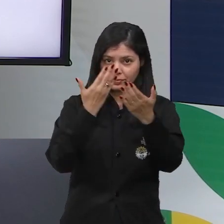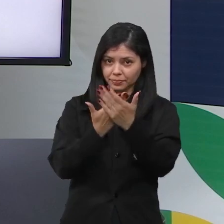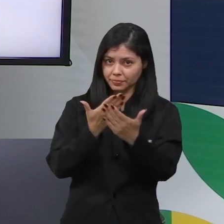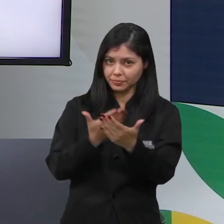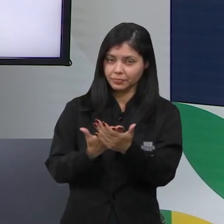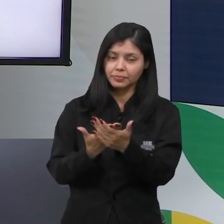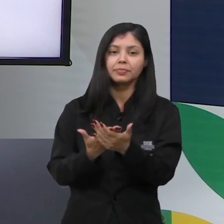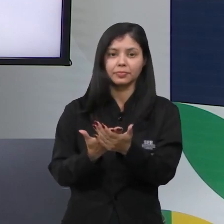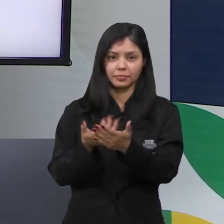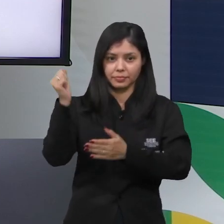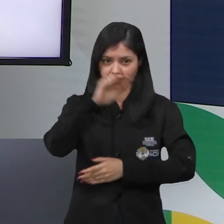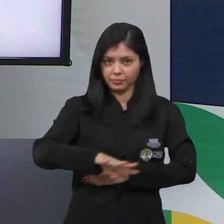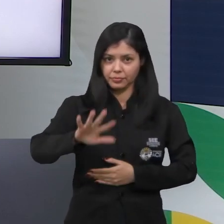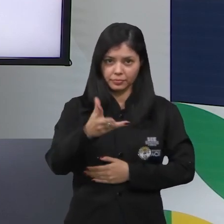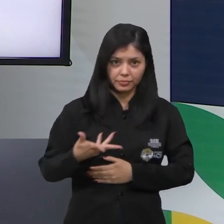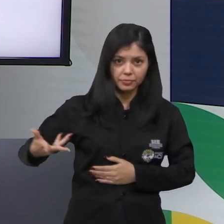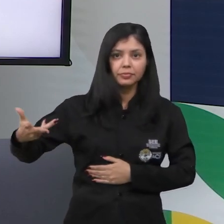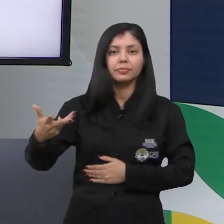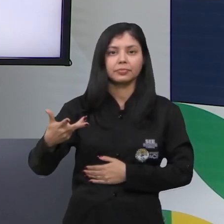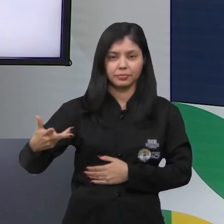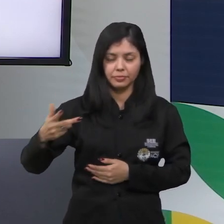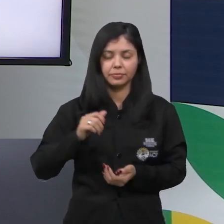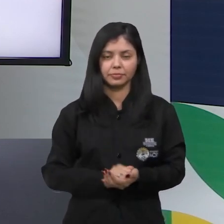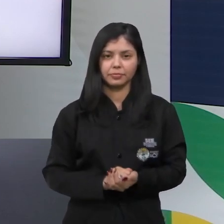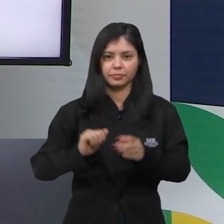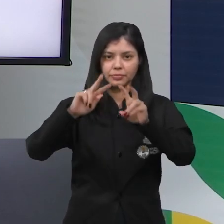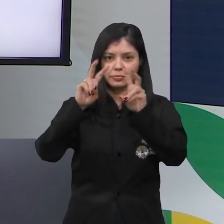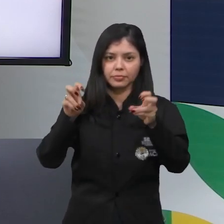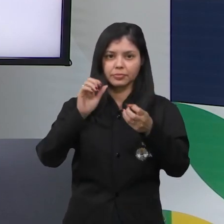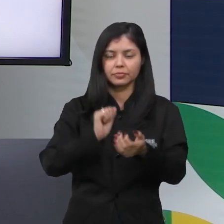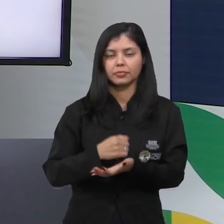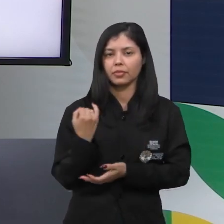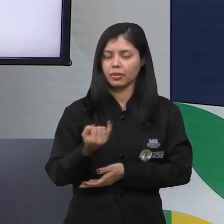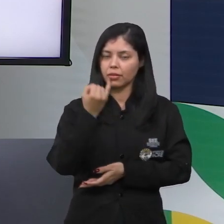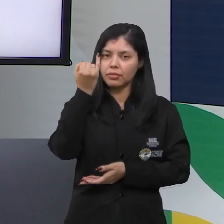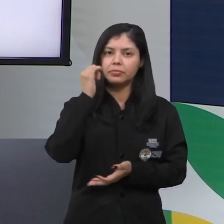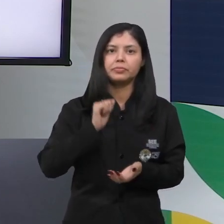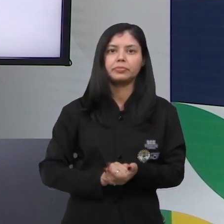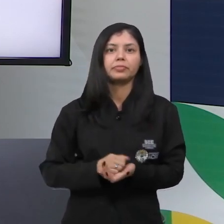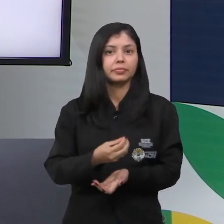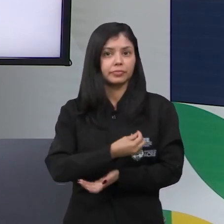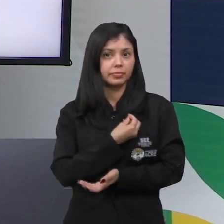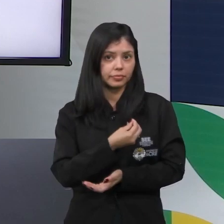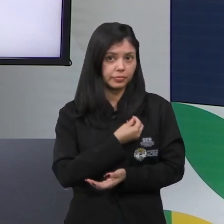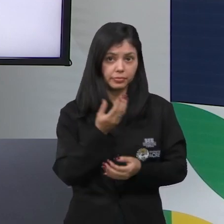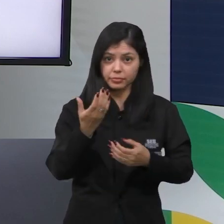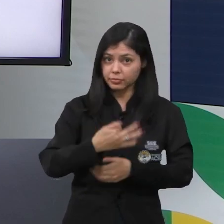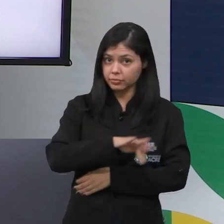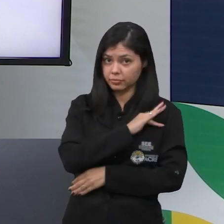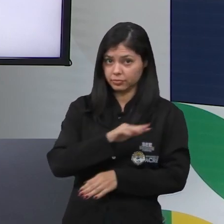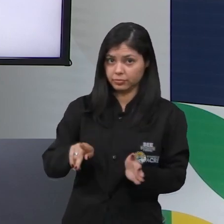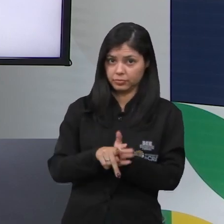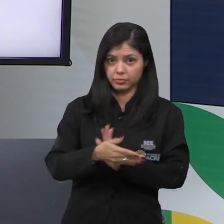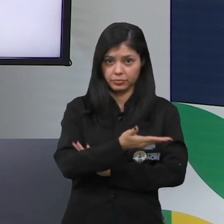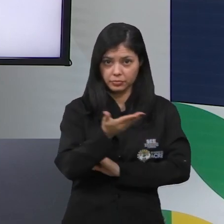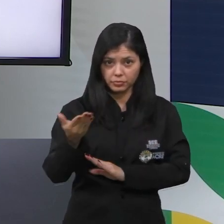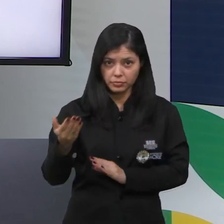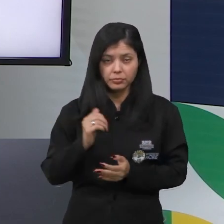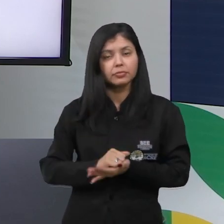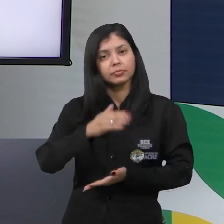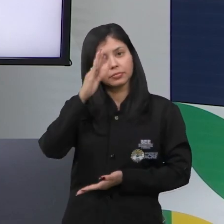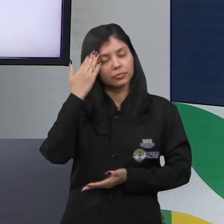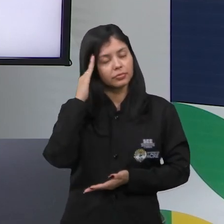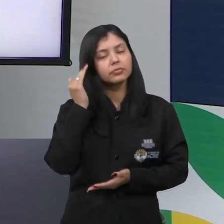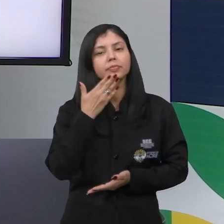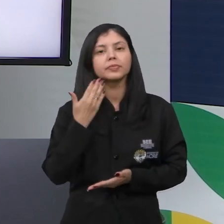de formação geral básica para vocês com um tema importantíssimo para a vida acadêmica de vocês e para compreender